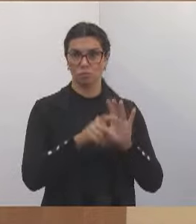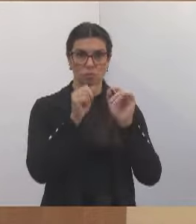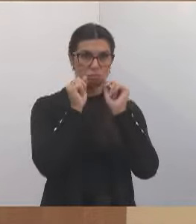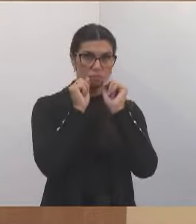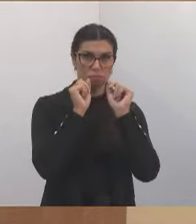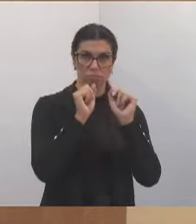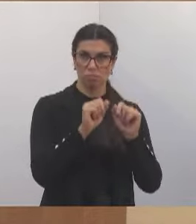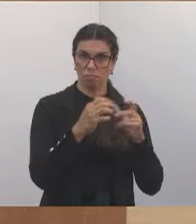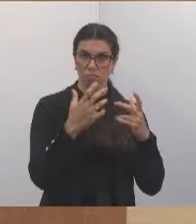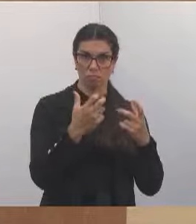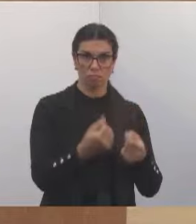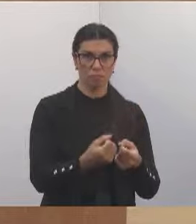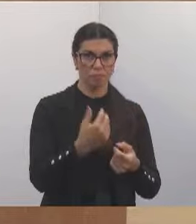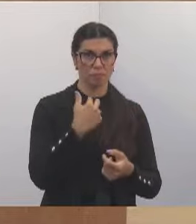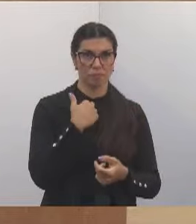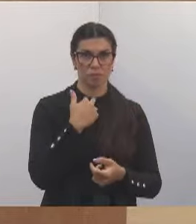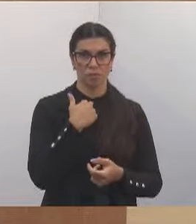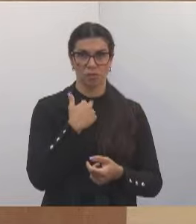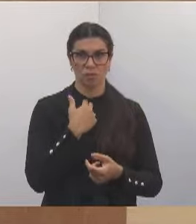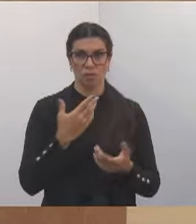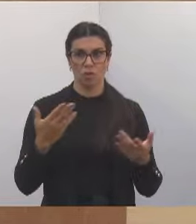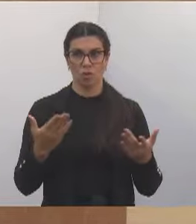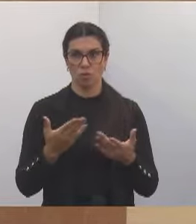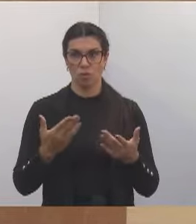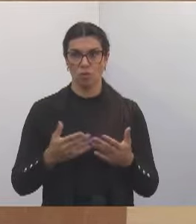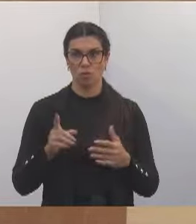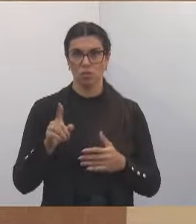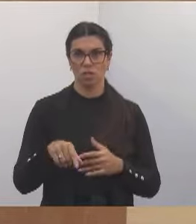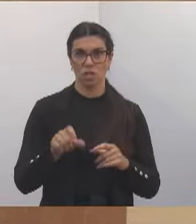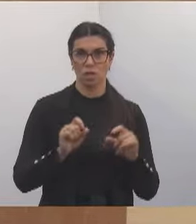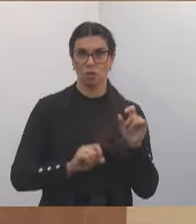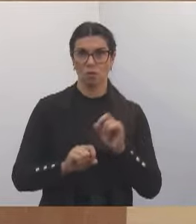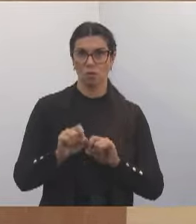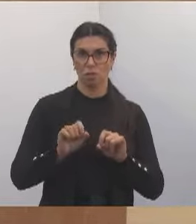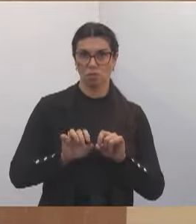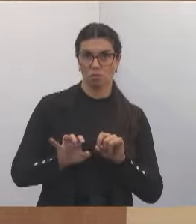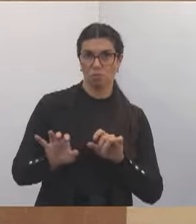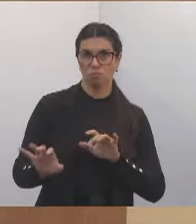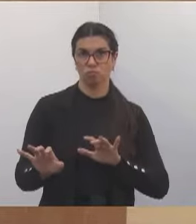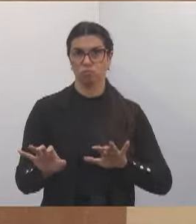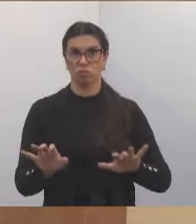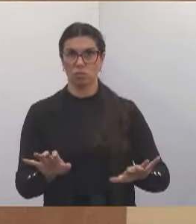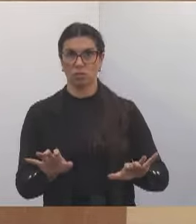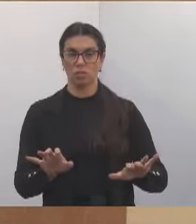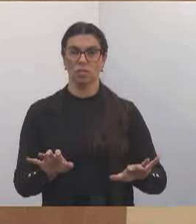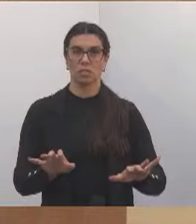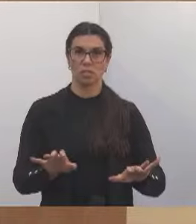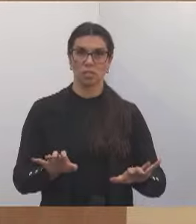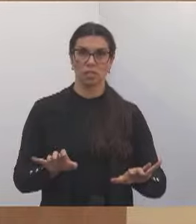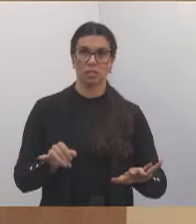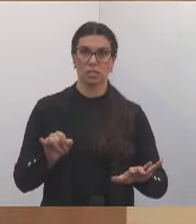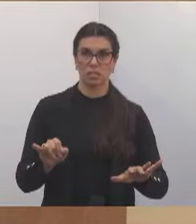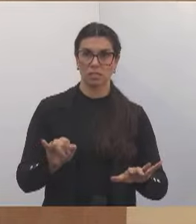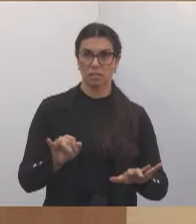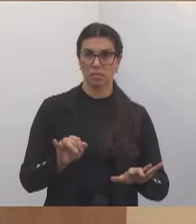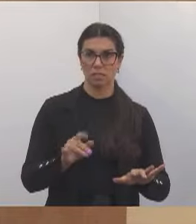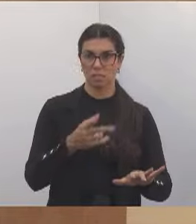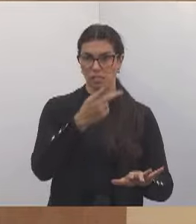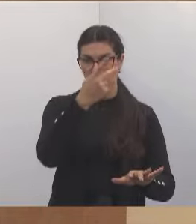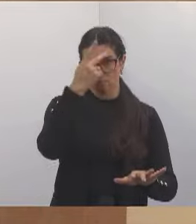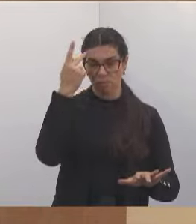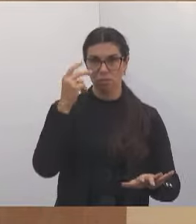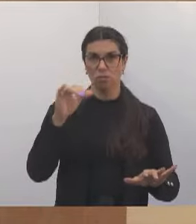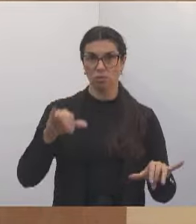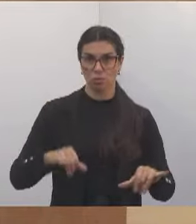Então, Sônia, eu penso que hoje aqui é um divisor de águas. Se as pessoas que passam por isso, não só aqui, em outras